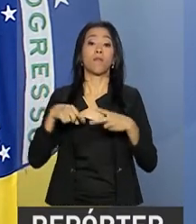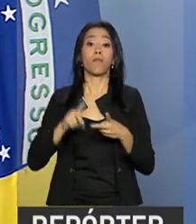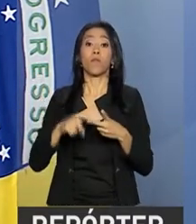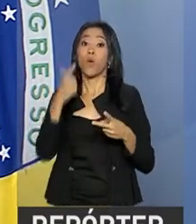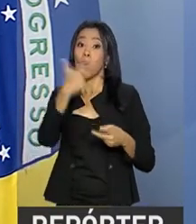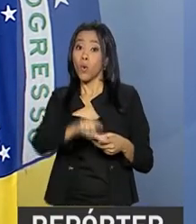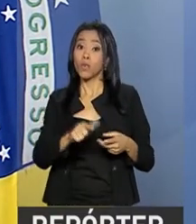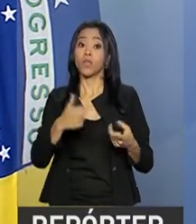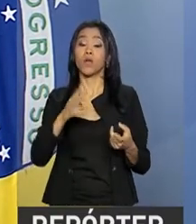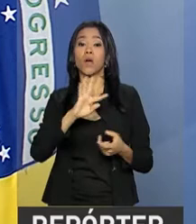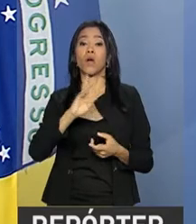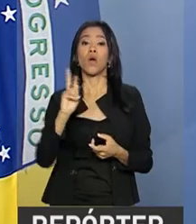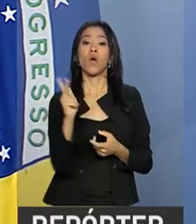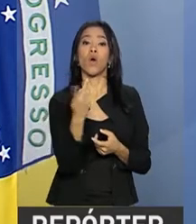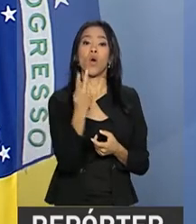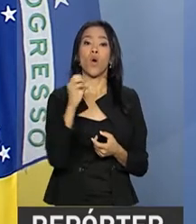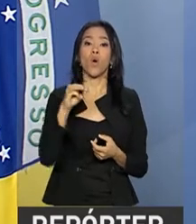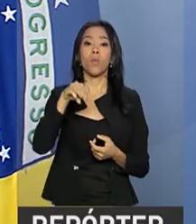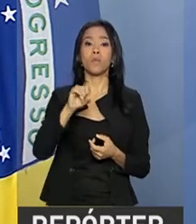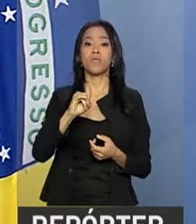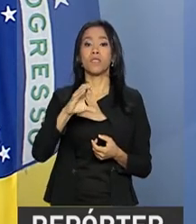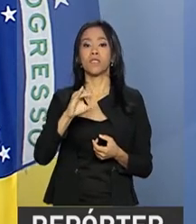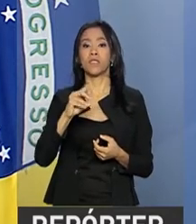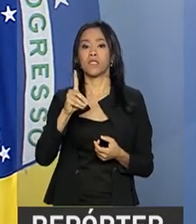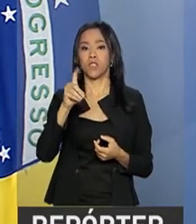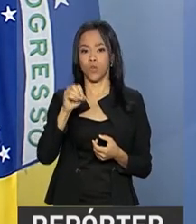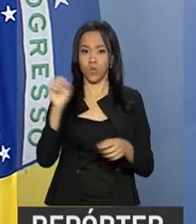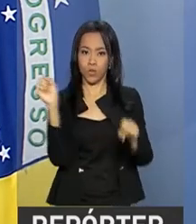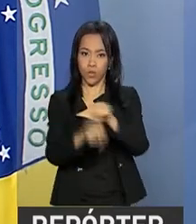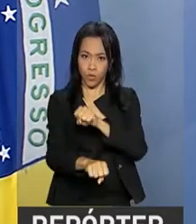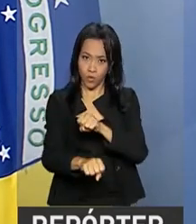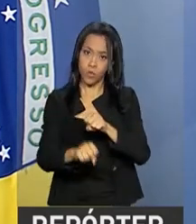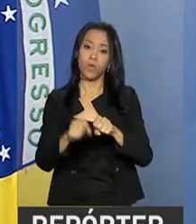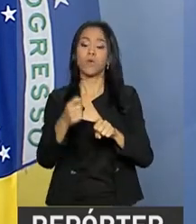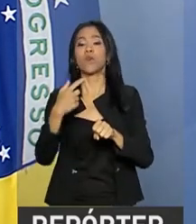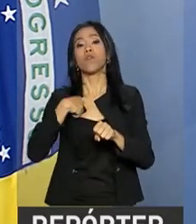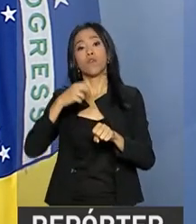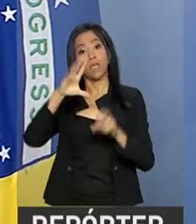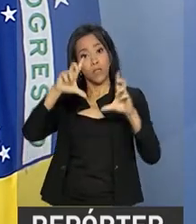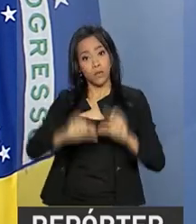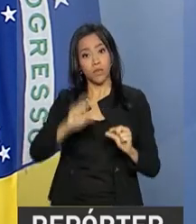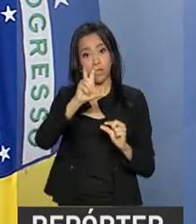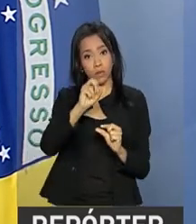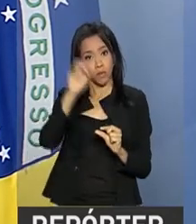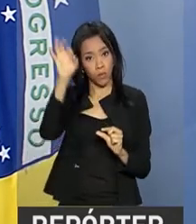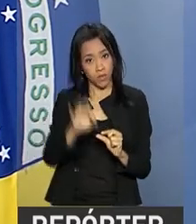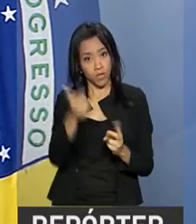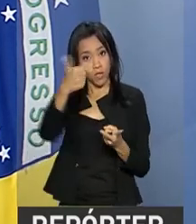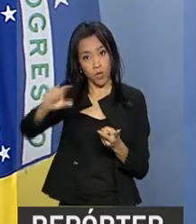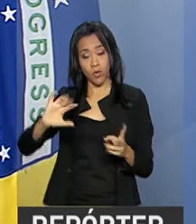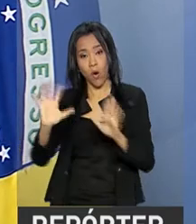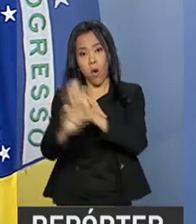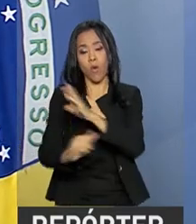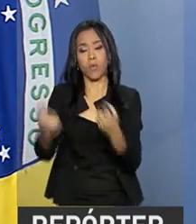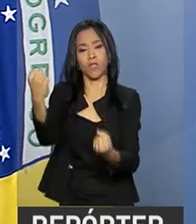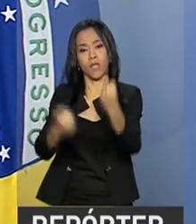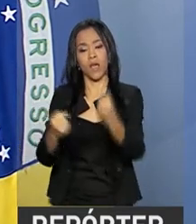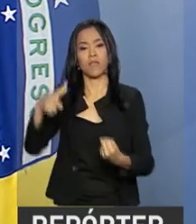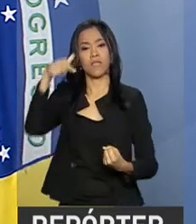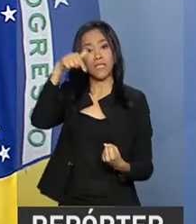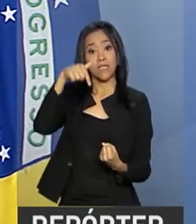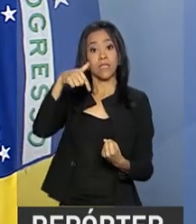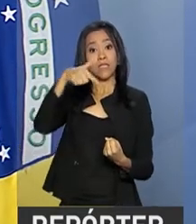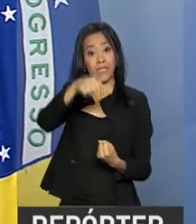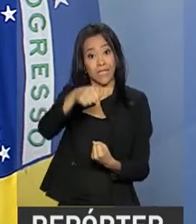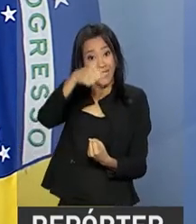homicídio doloso foram reduzidos em quase 50% e os casos de roubo de carga de 73 para 21,